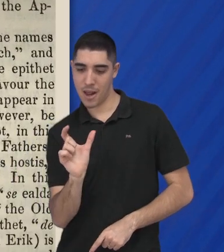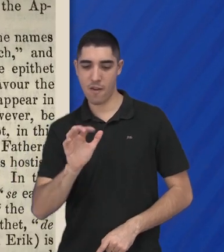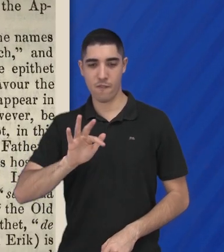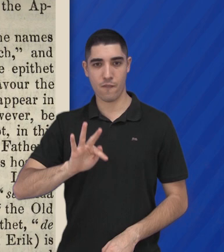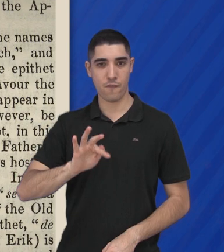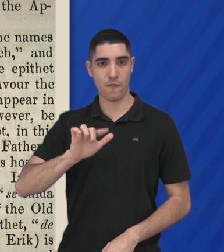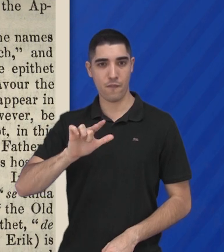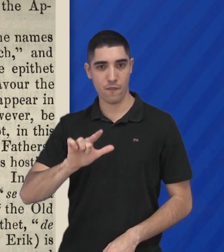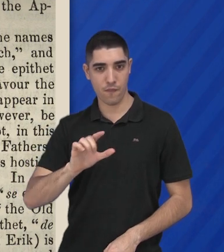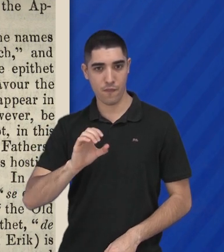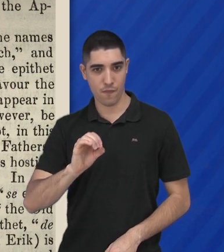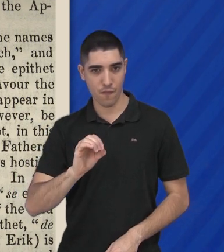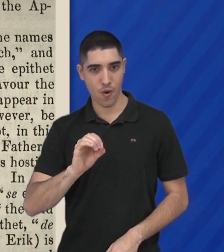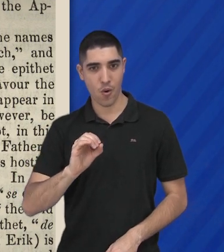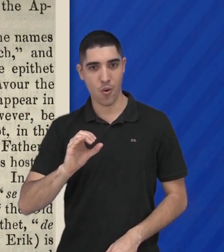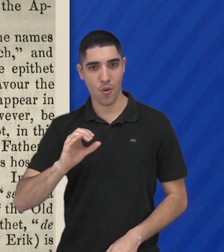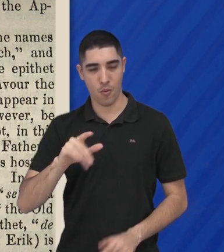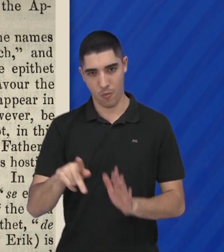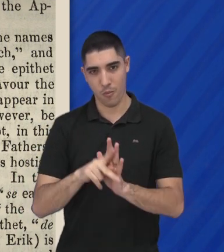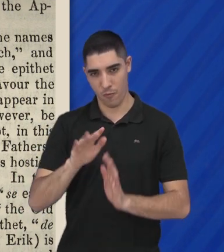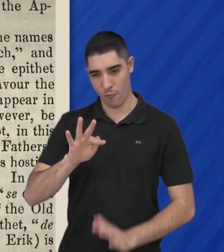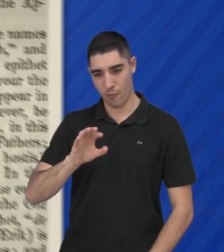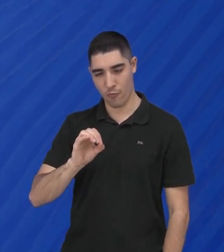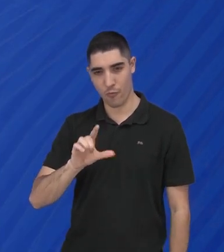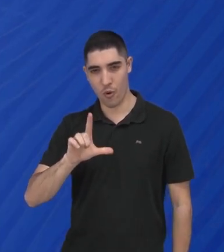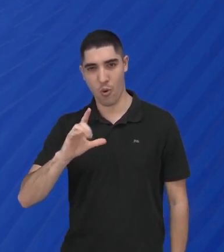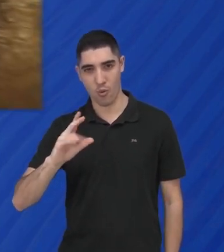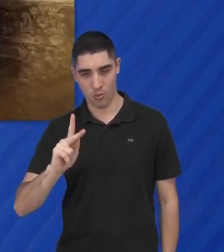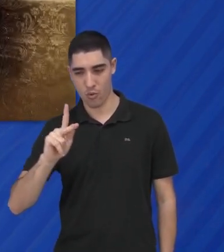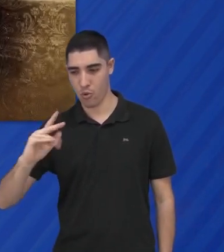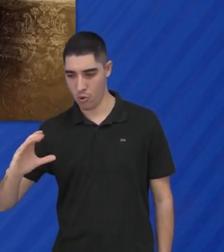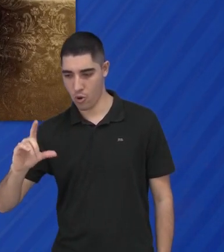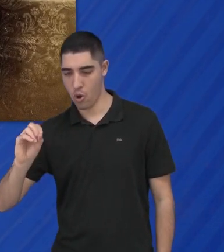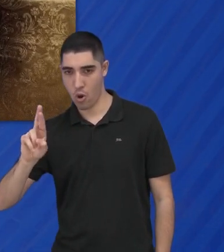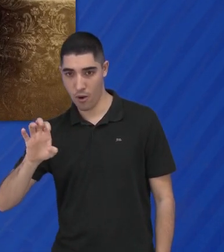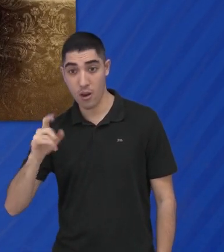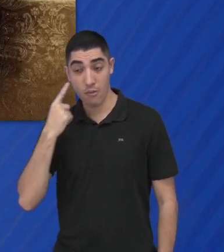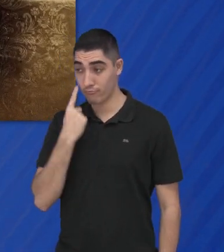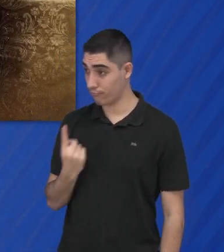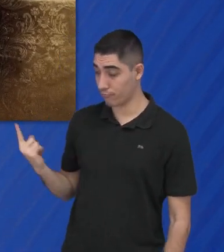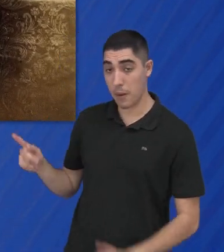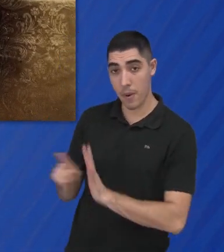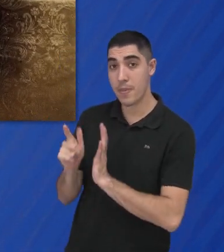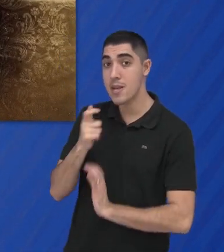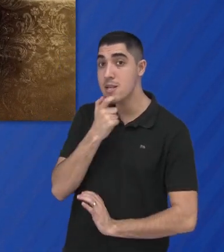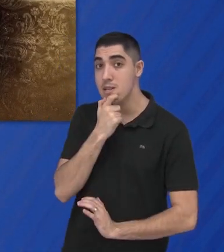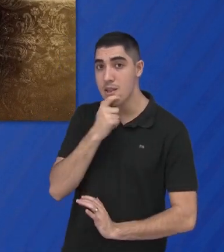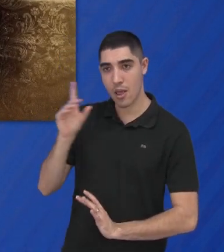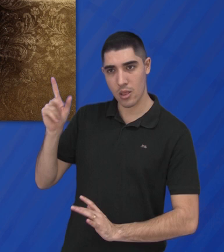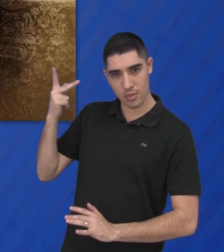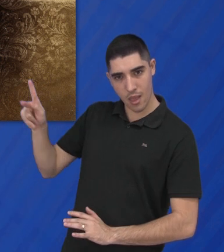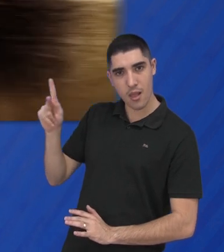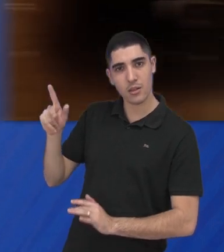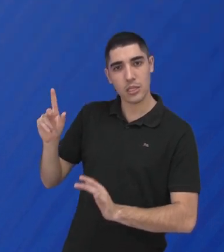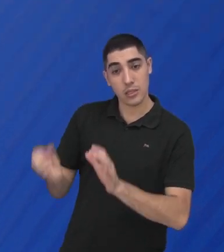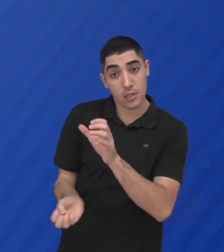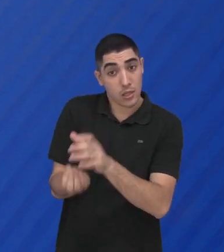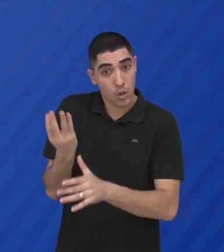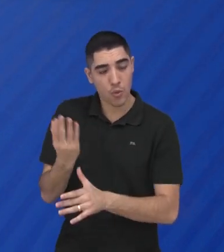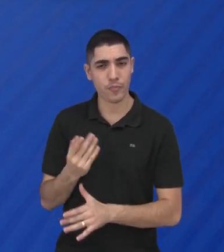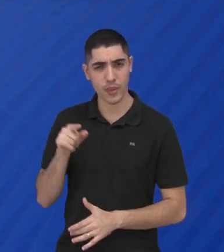palavra folklore, que significa folclore na língua inglesa, foi criada pelo escritor inglês William John Thoms.